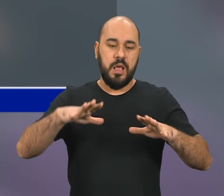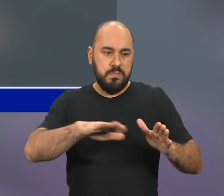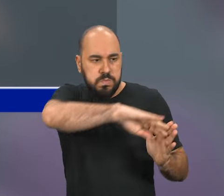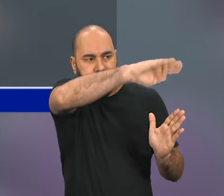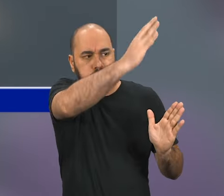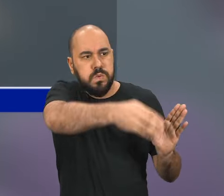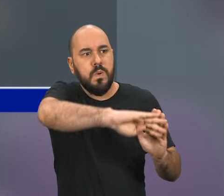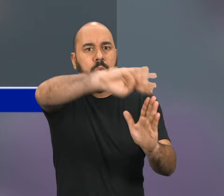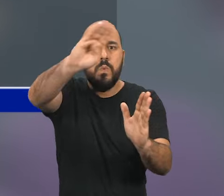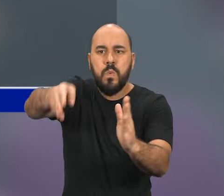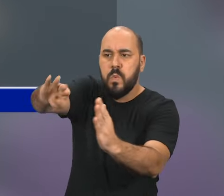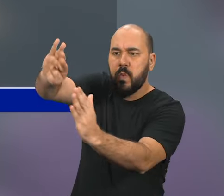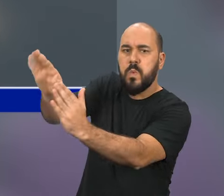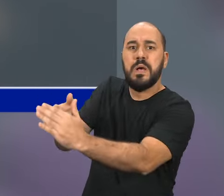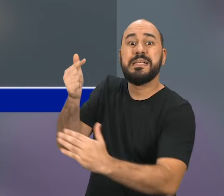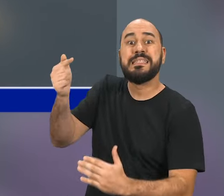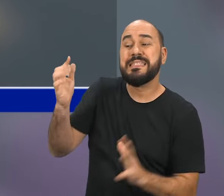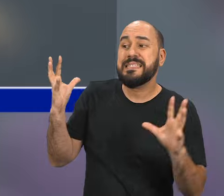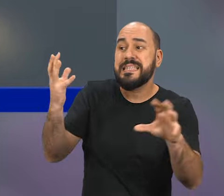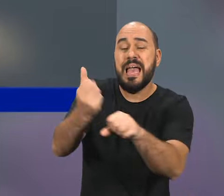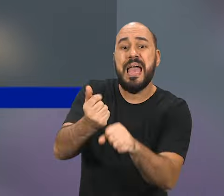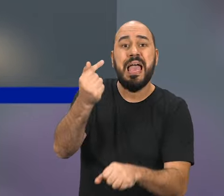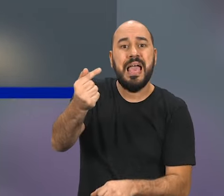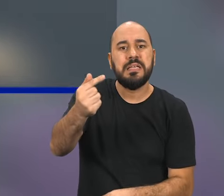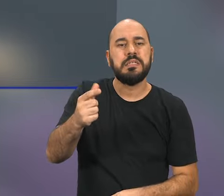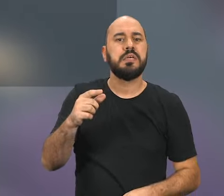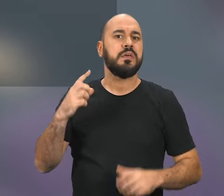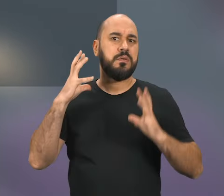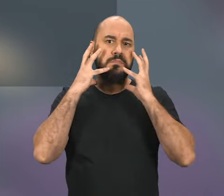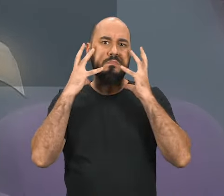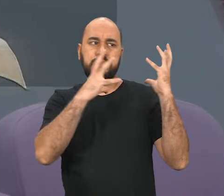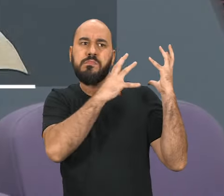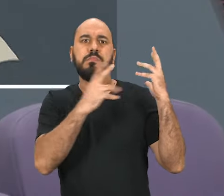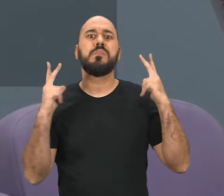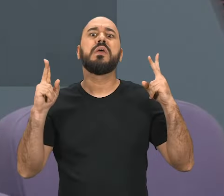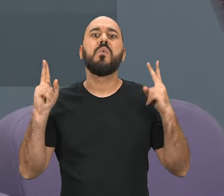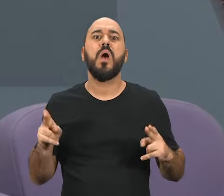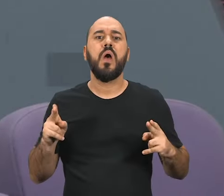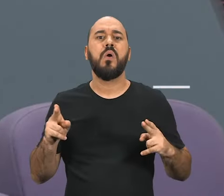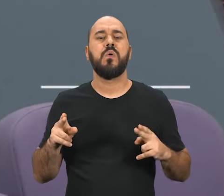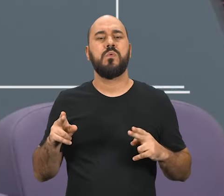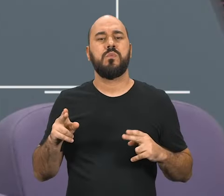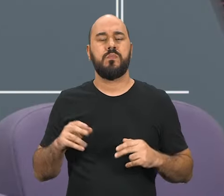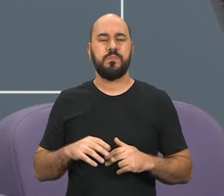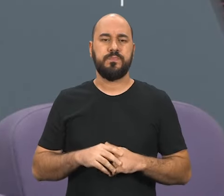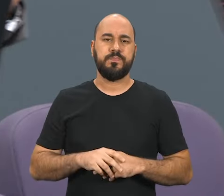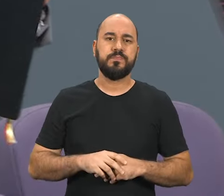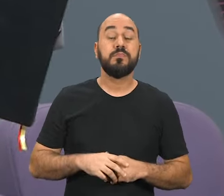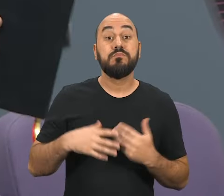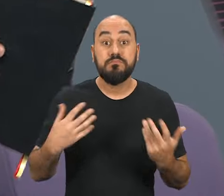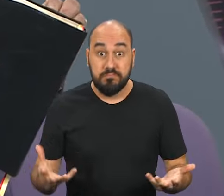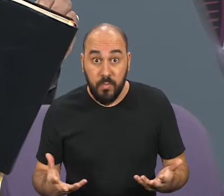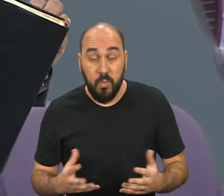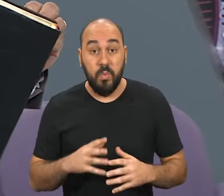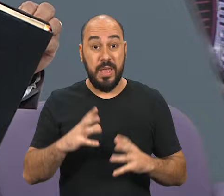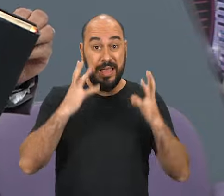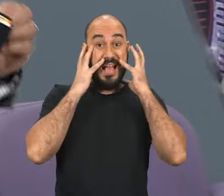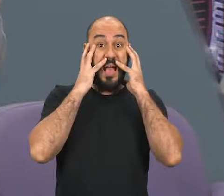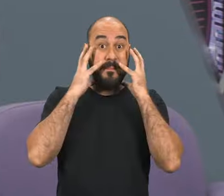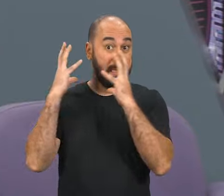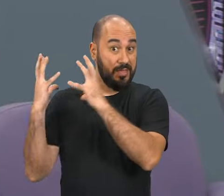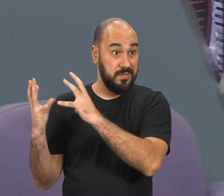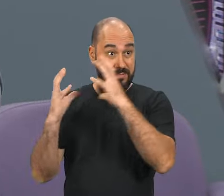nos quais a mulher está sentada. São também 7 reis. Viu? Então aqui está dizendo que as 7 cabeças da besta